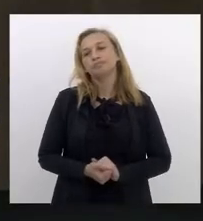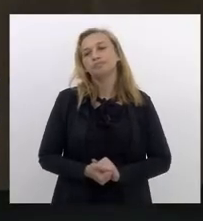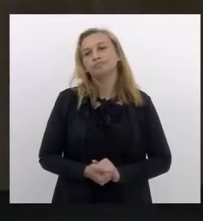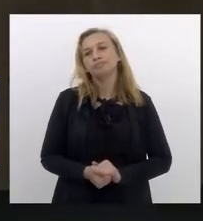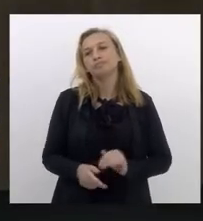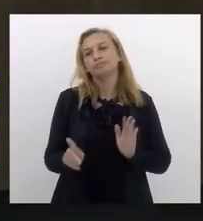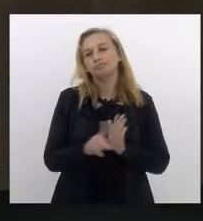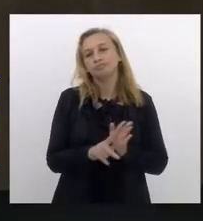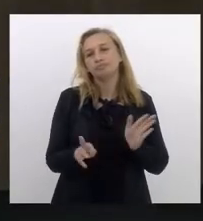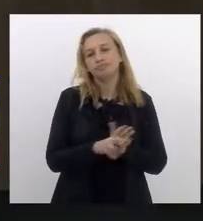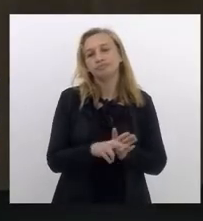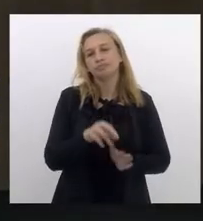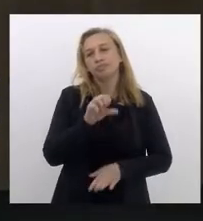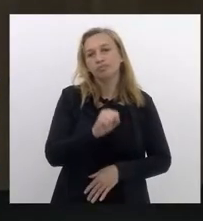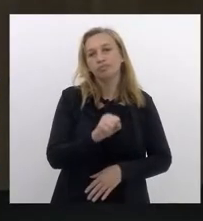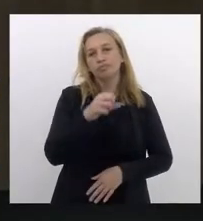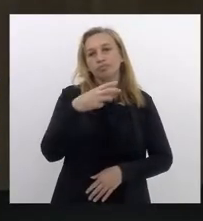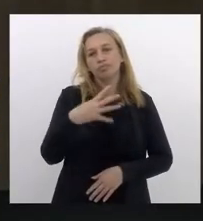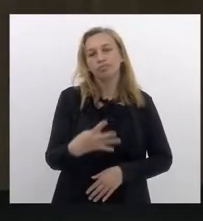Projeto de resolução